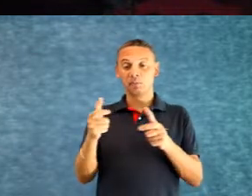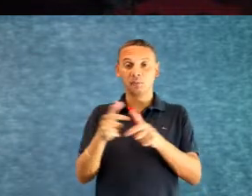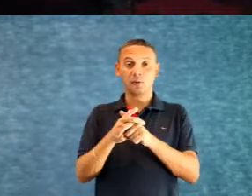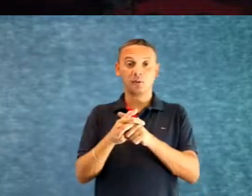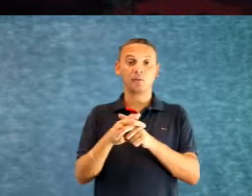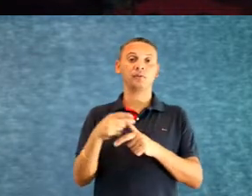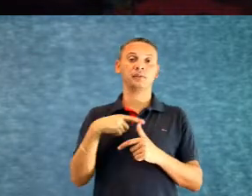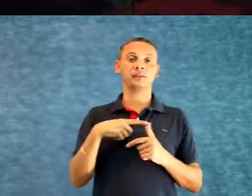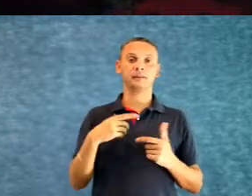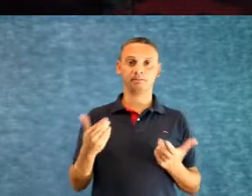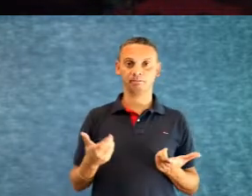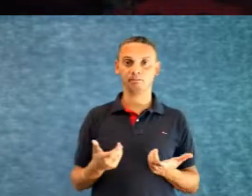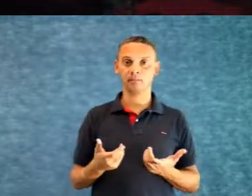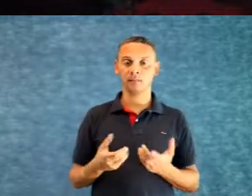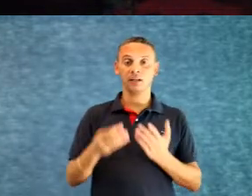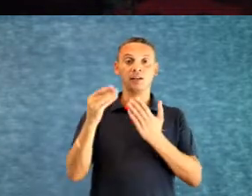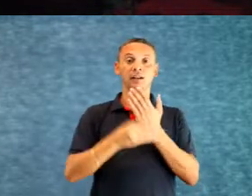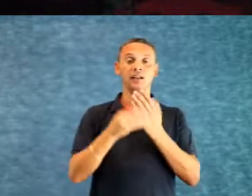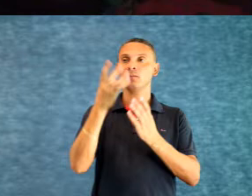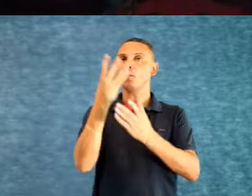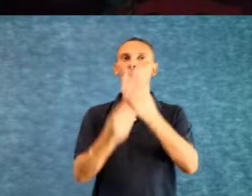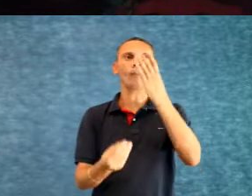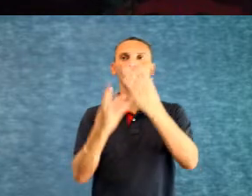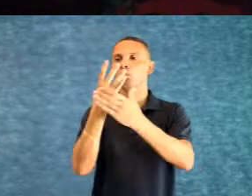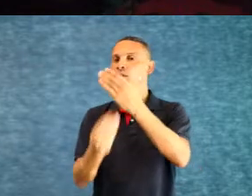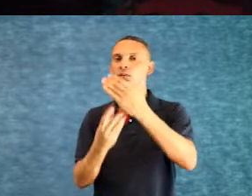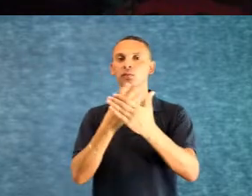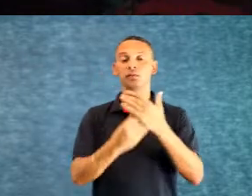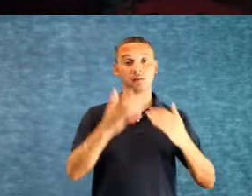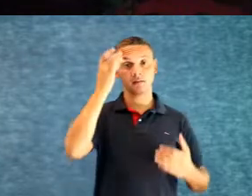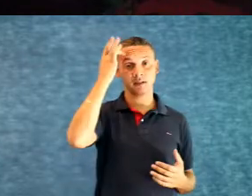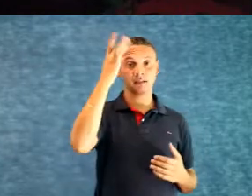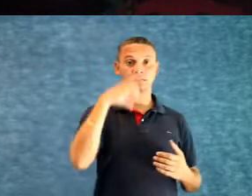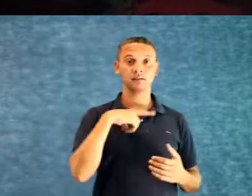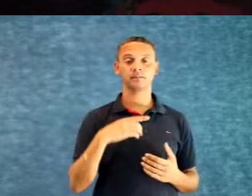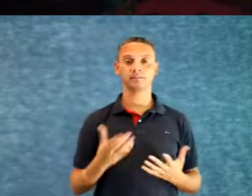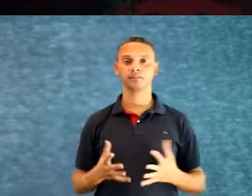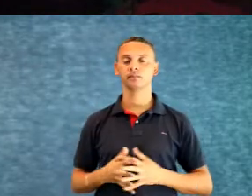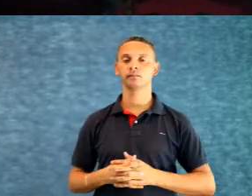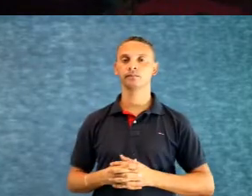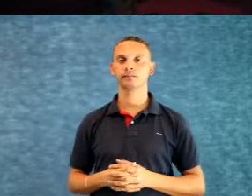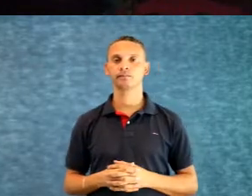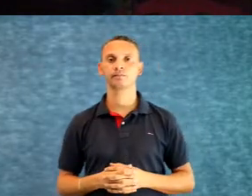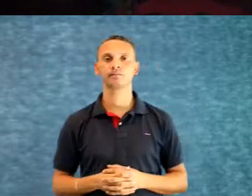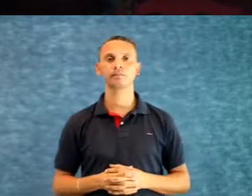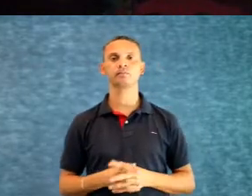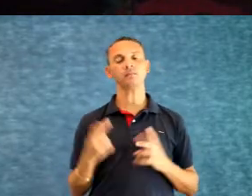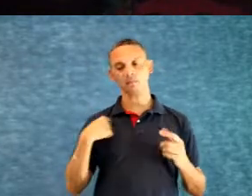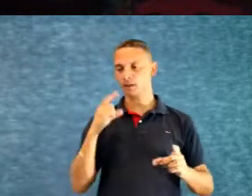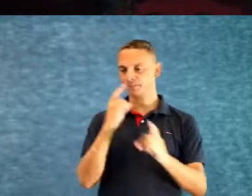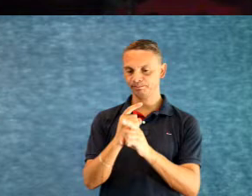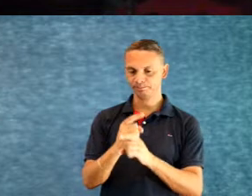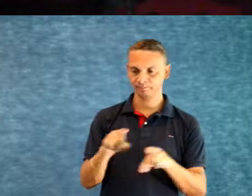procurar. Eu acho assim, ele está encantado. E, sabe, uma hora ele aparece para alguém, se não para mim, para outro pesquisador,